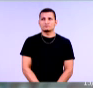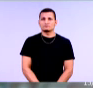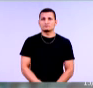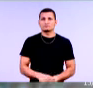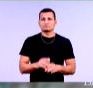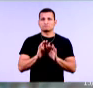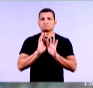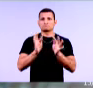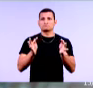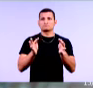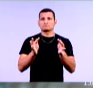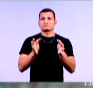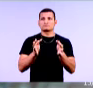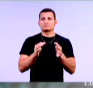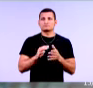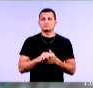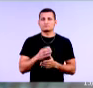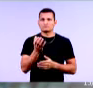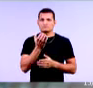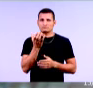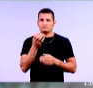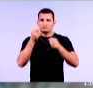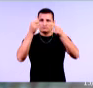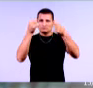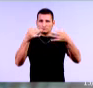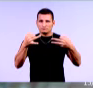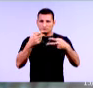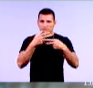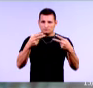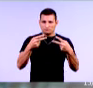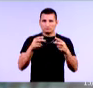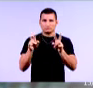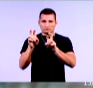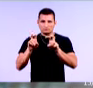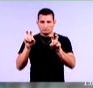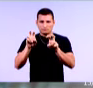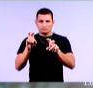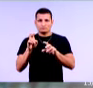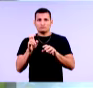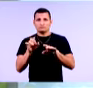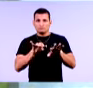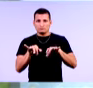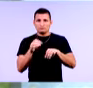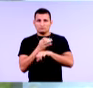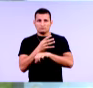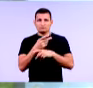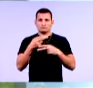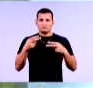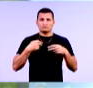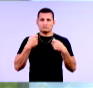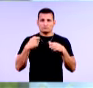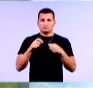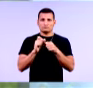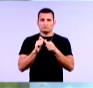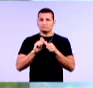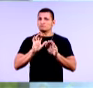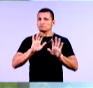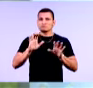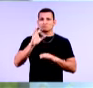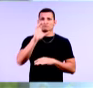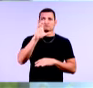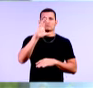Simples assim, gente. Se eu quero definir alguma coisa para o computador e na programação orientada a objetos eu preciso fazer isso, eu só preciso colocar